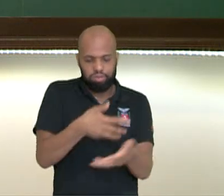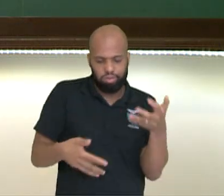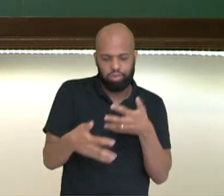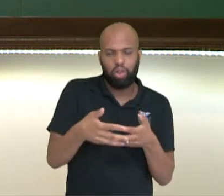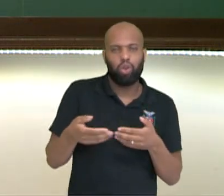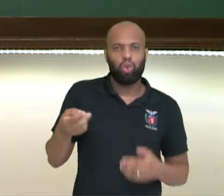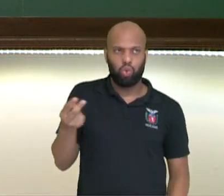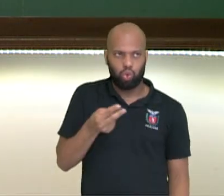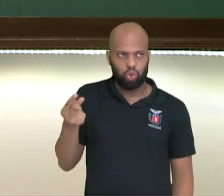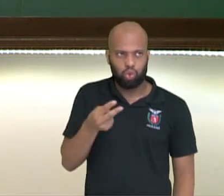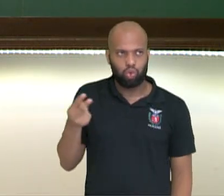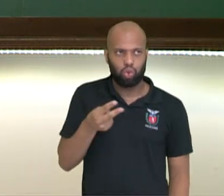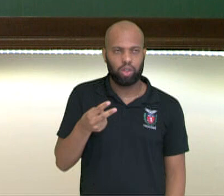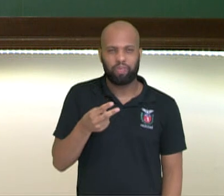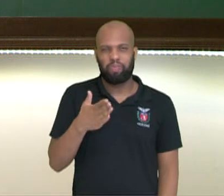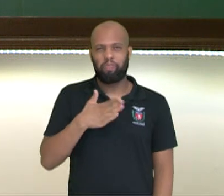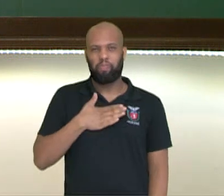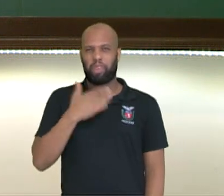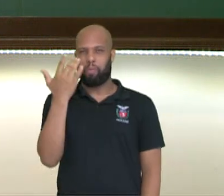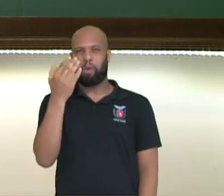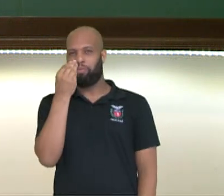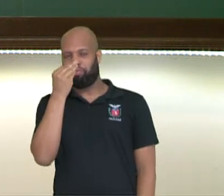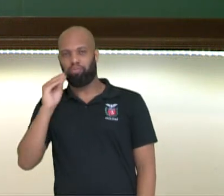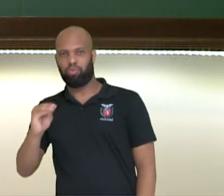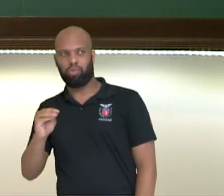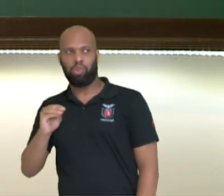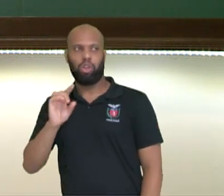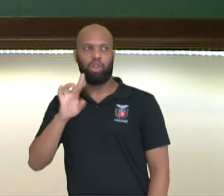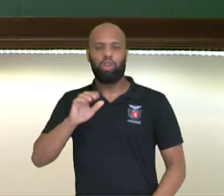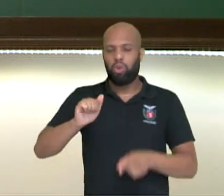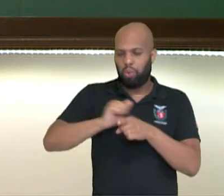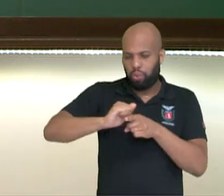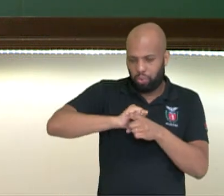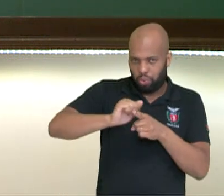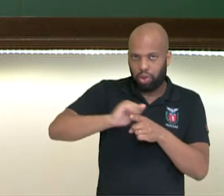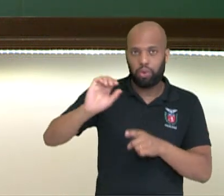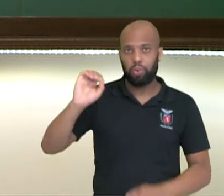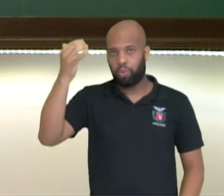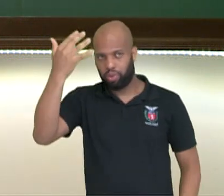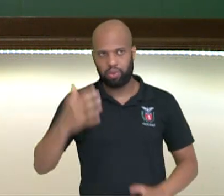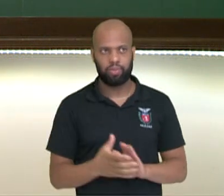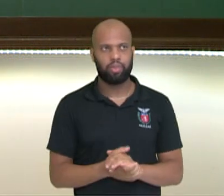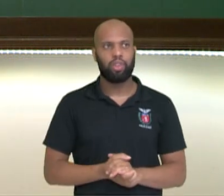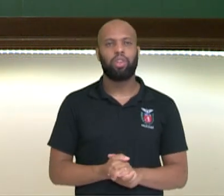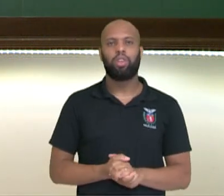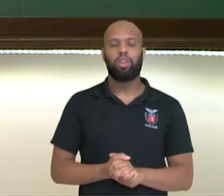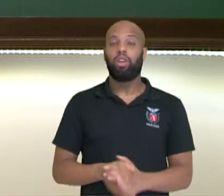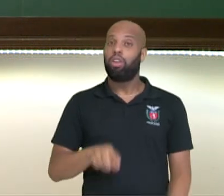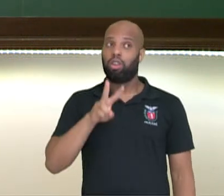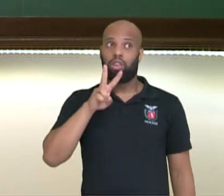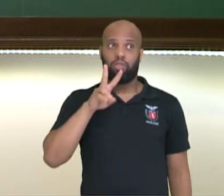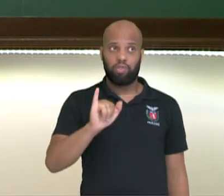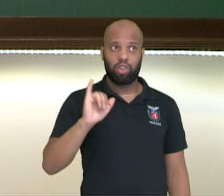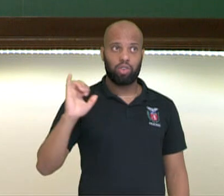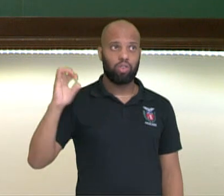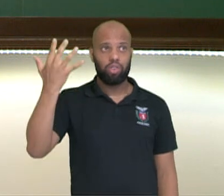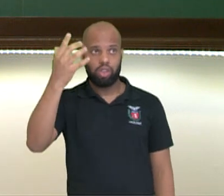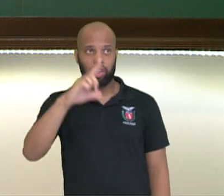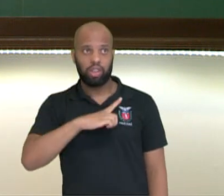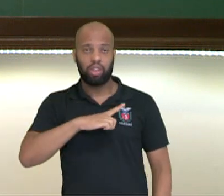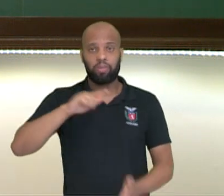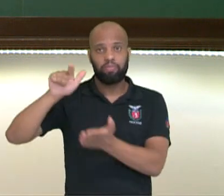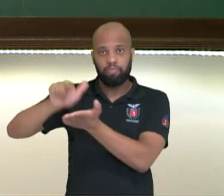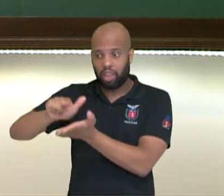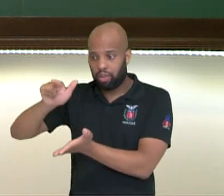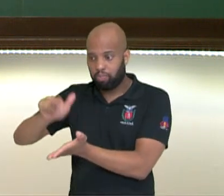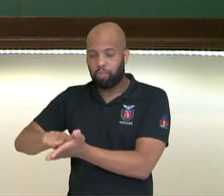eles, não conta a minha mão, esfrego só os dois, ok? E aí acontece o quê? Acontece que o